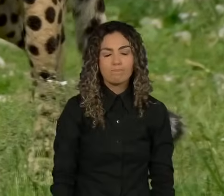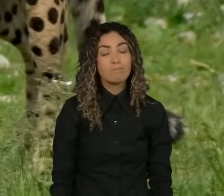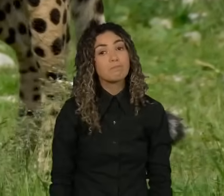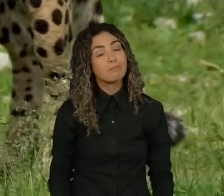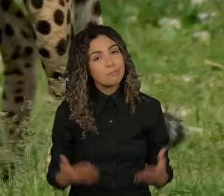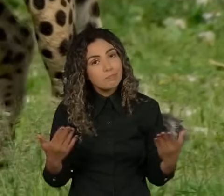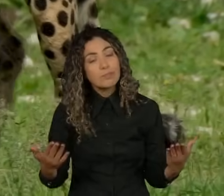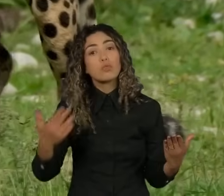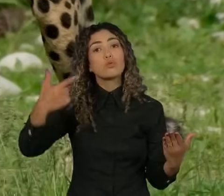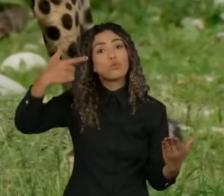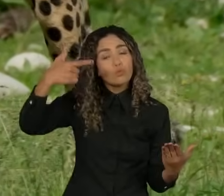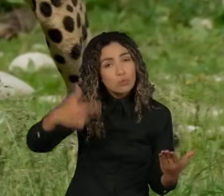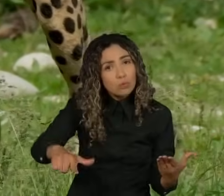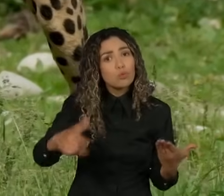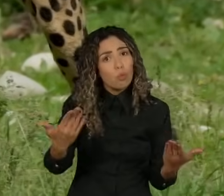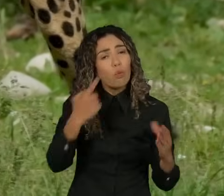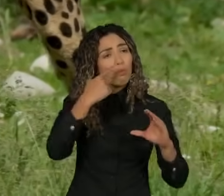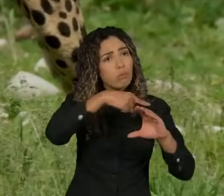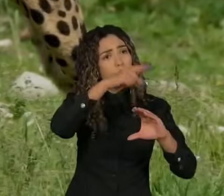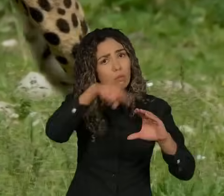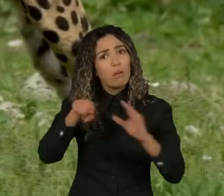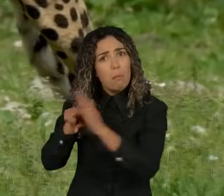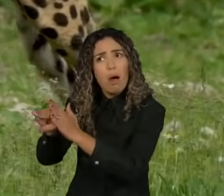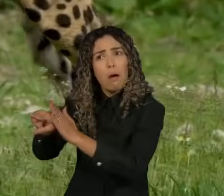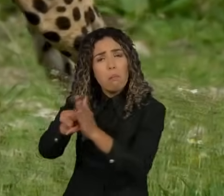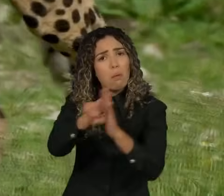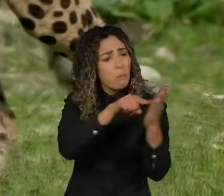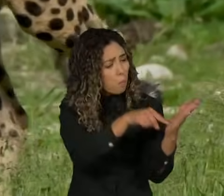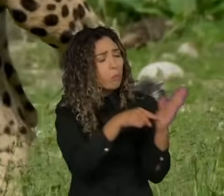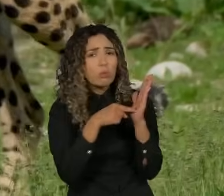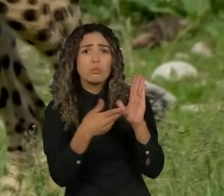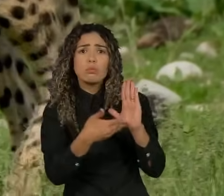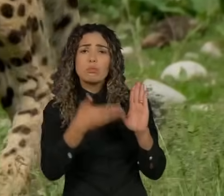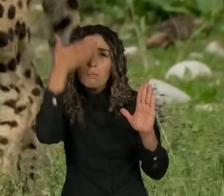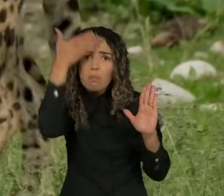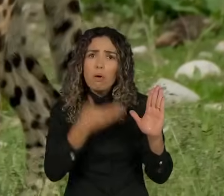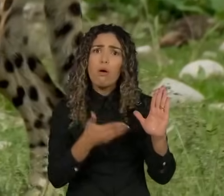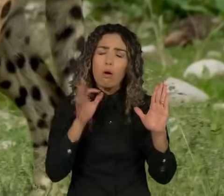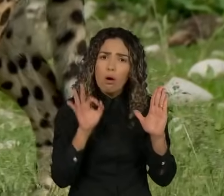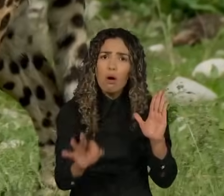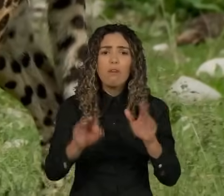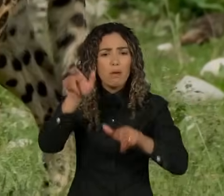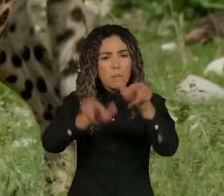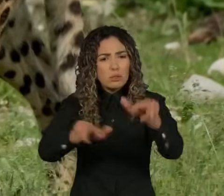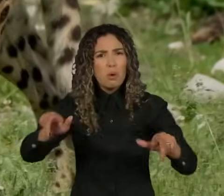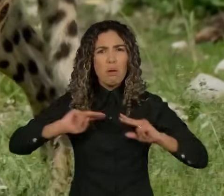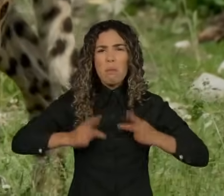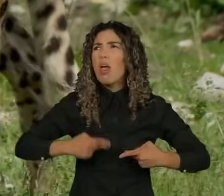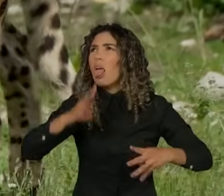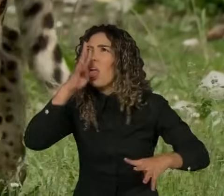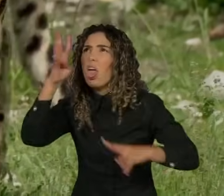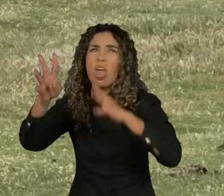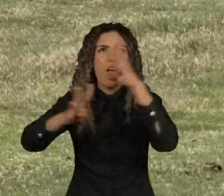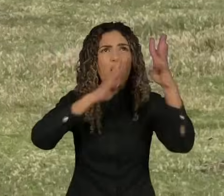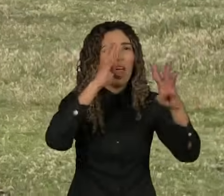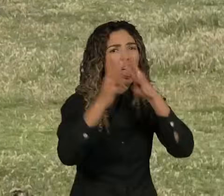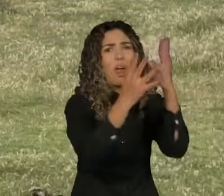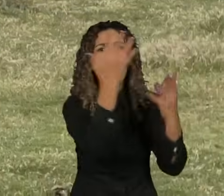Mais uma vez, a ciência mostra como a presença humana pode impactar o equilíbrio da vida na